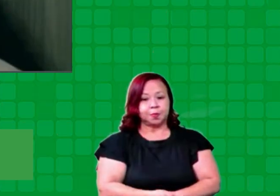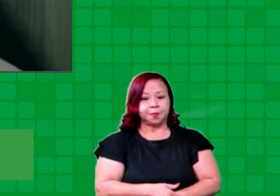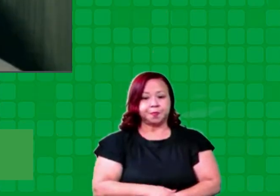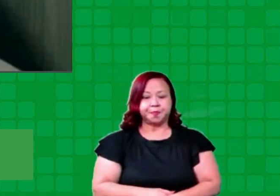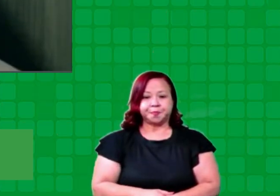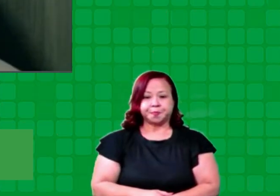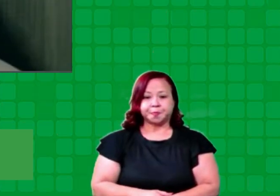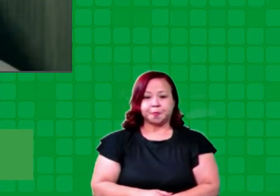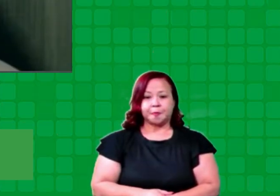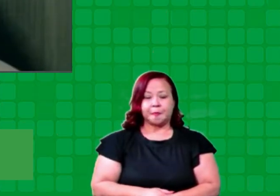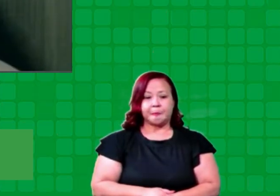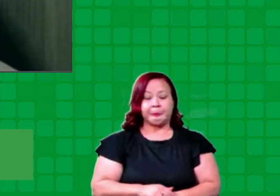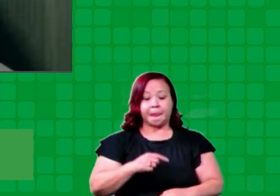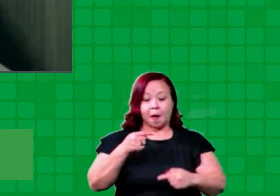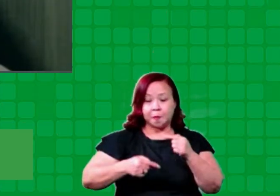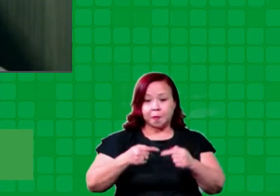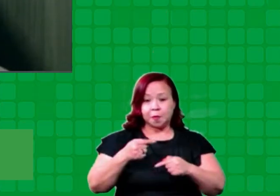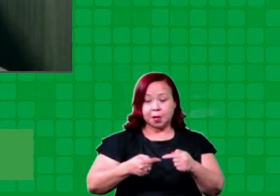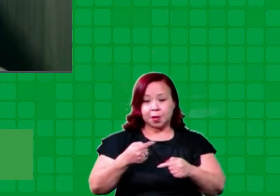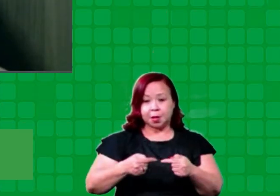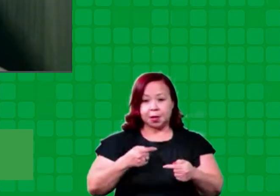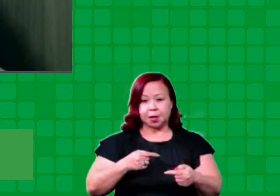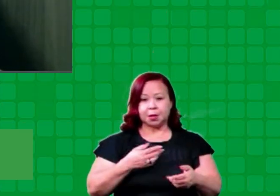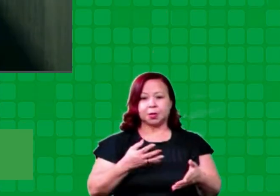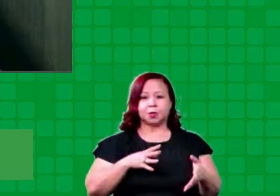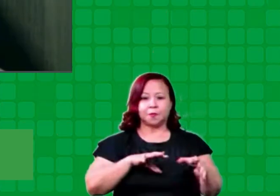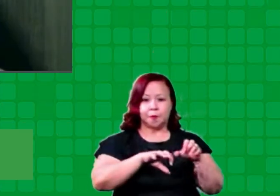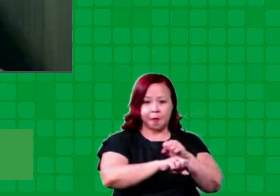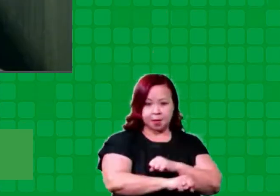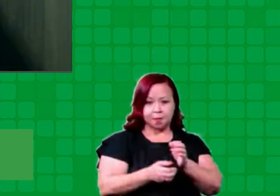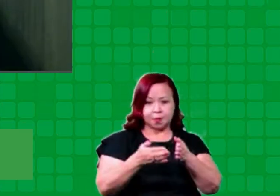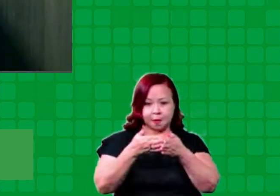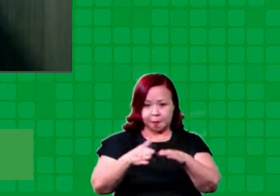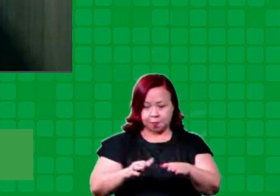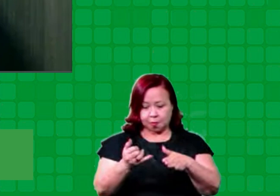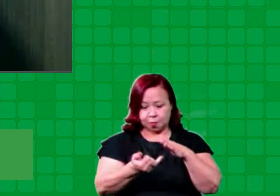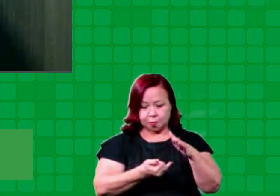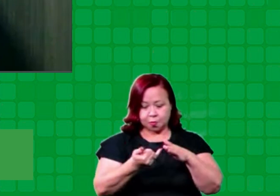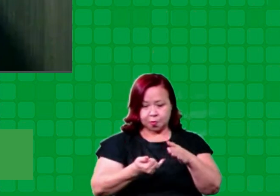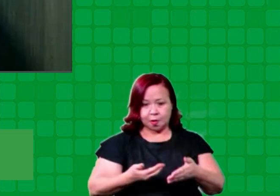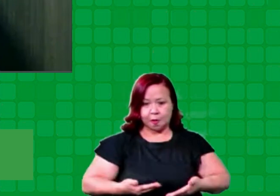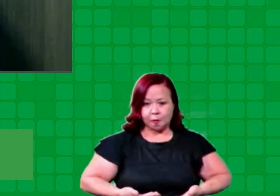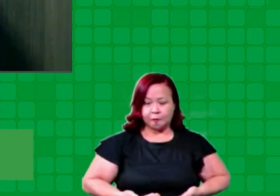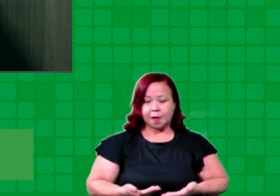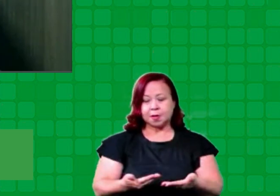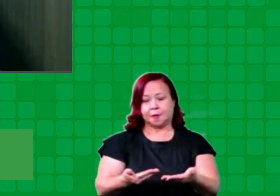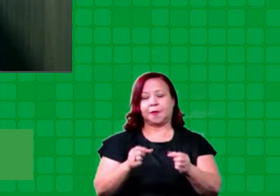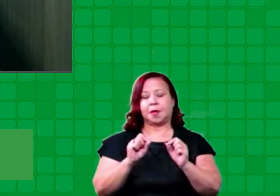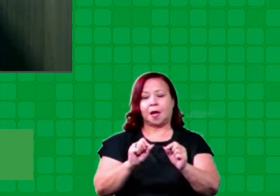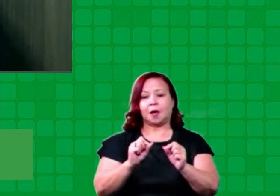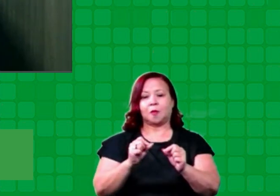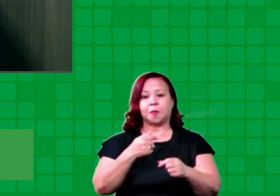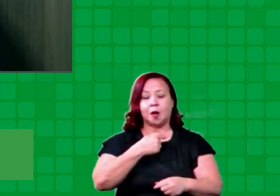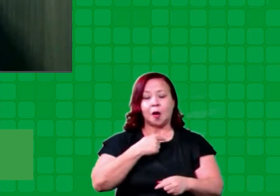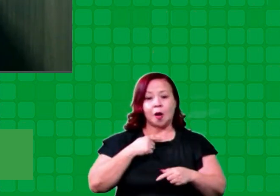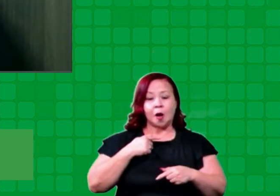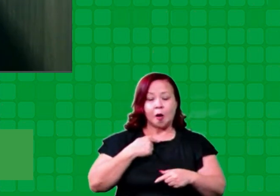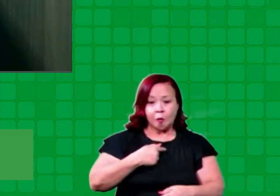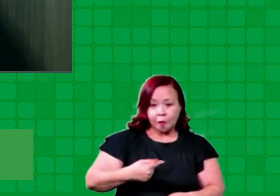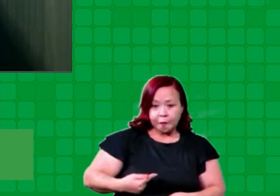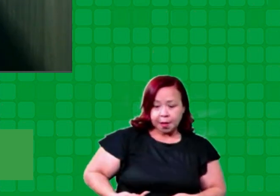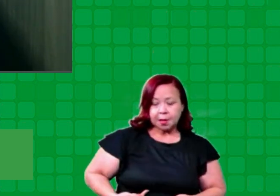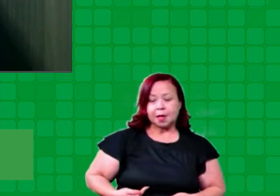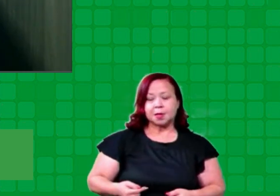A política de informação do repositório institucional servirá como um mecanismo de governança institucional, garantindo a transparência,